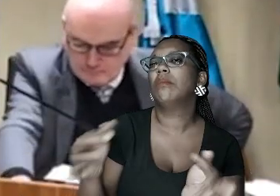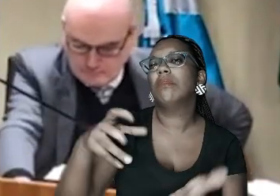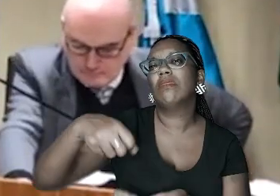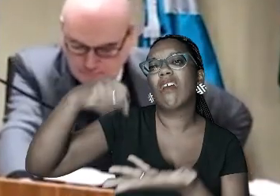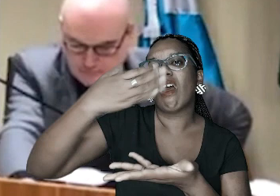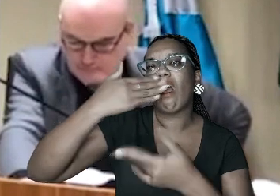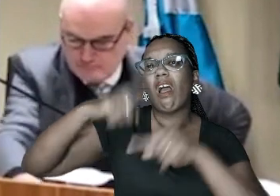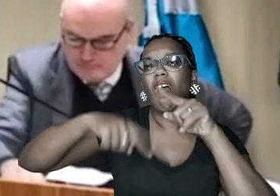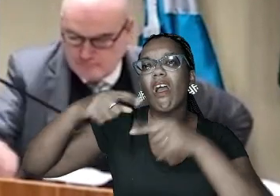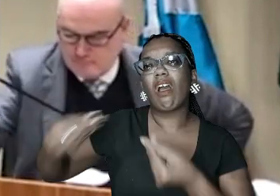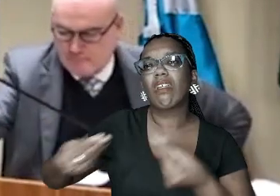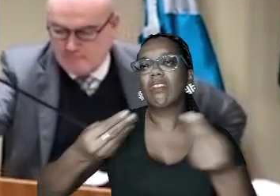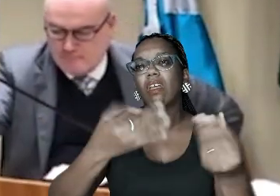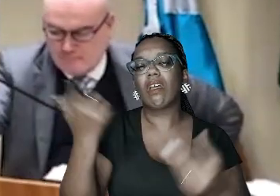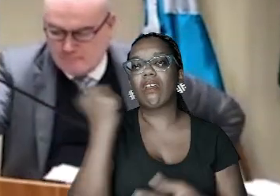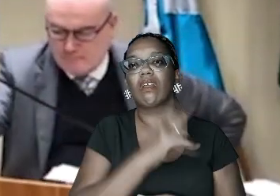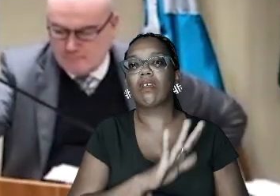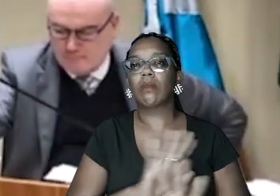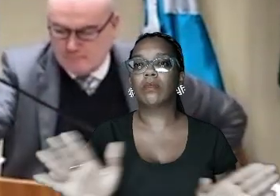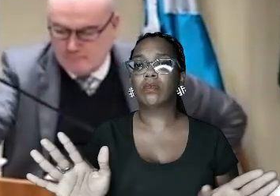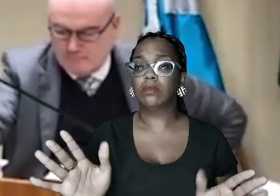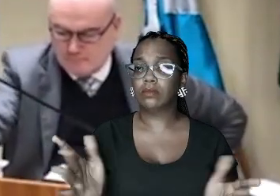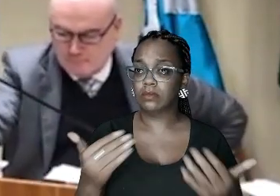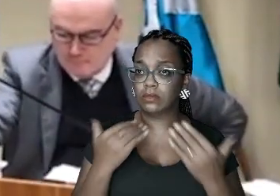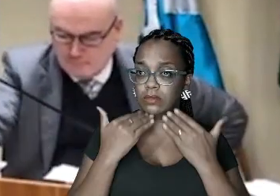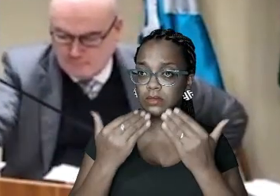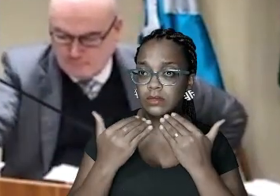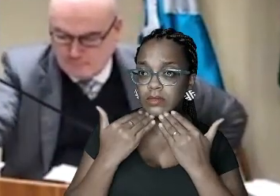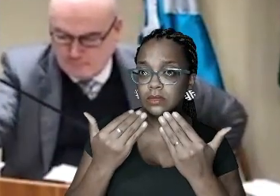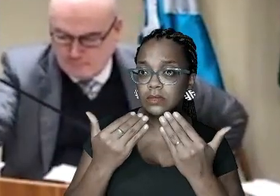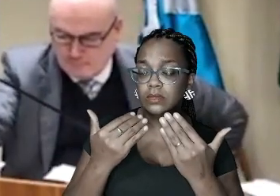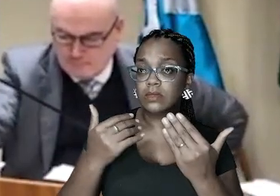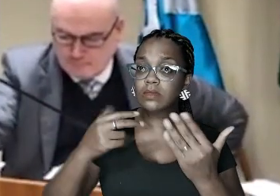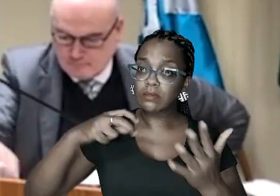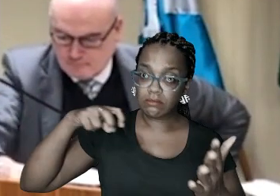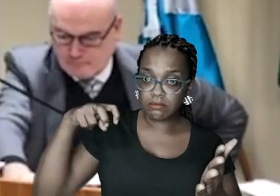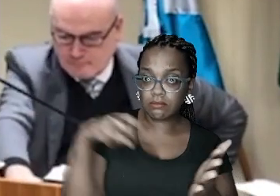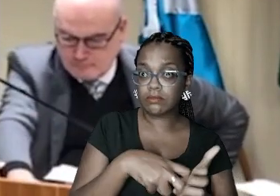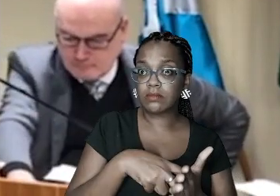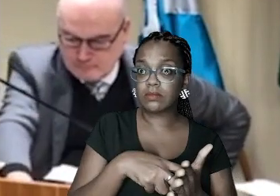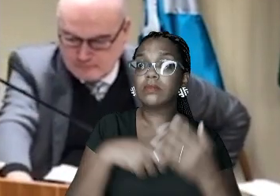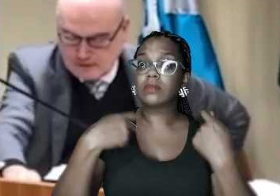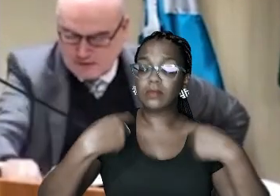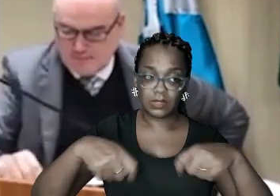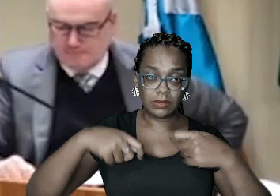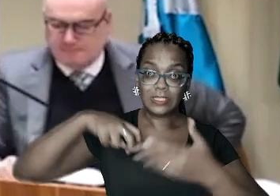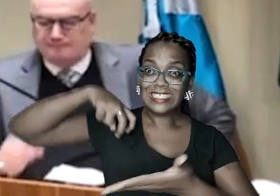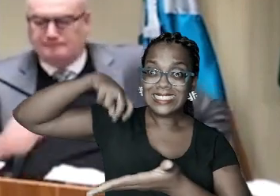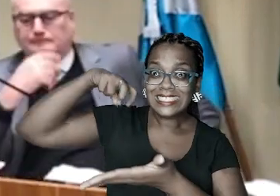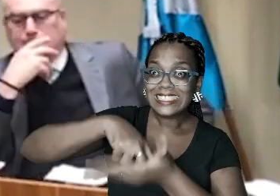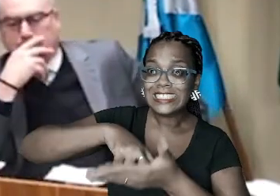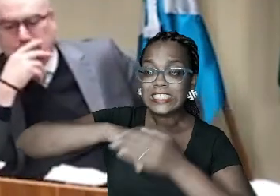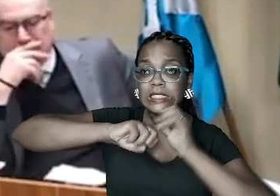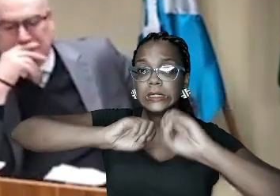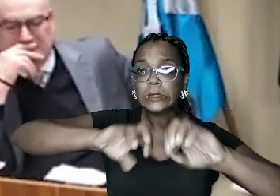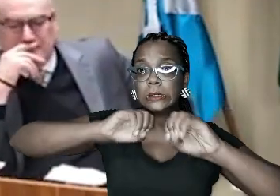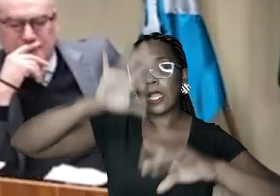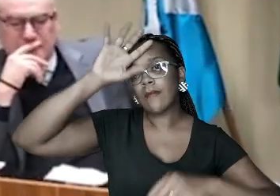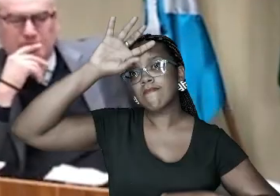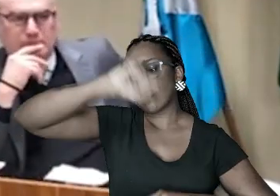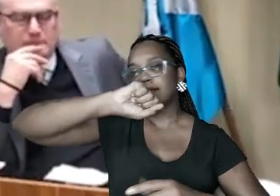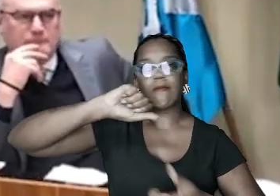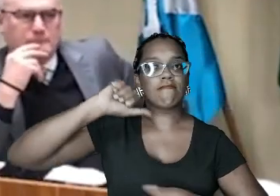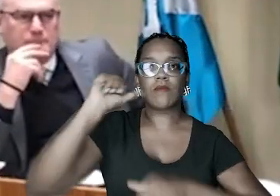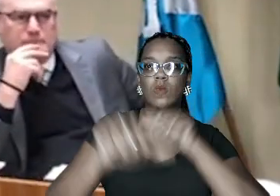ter o sorteio algum efeito a punição precisa ter a punição na verdade o caráter educativo do acordo de não